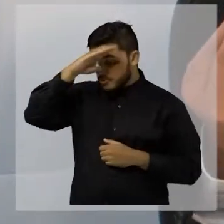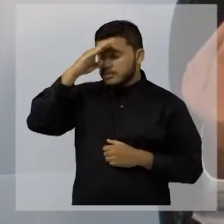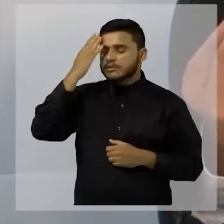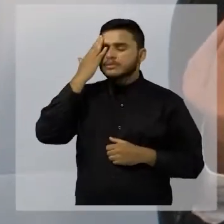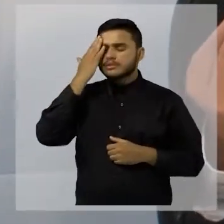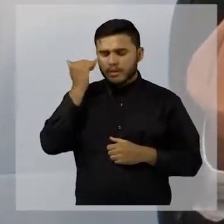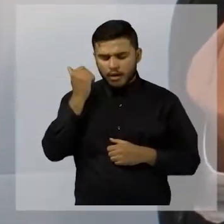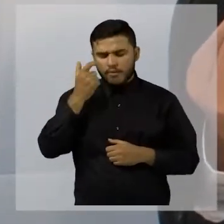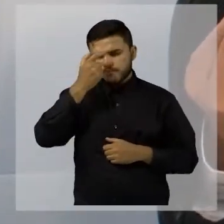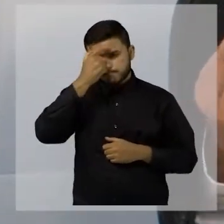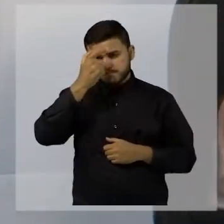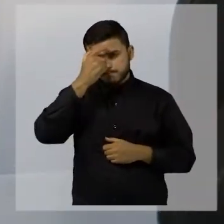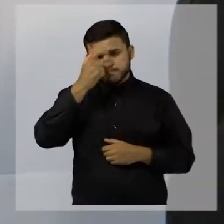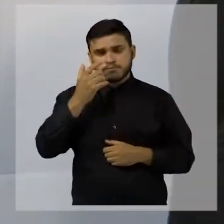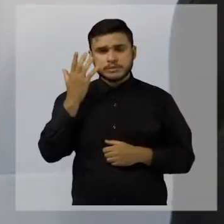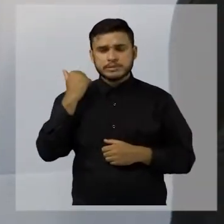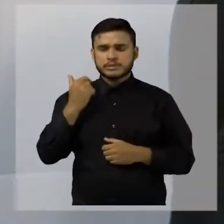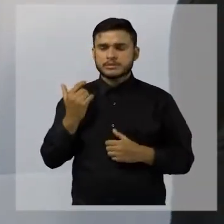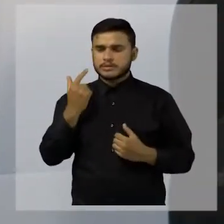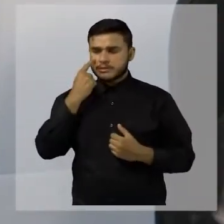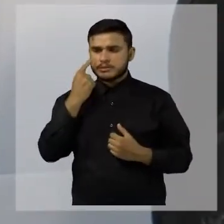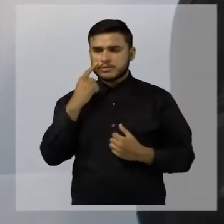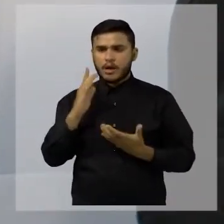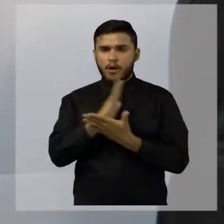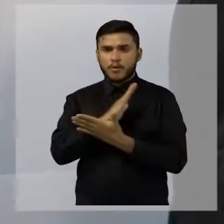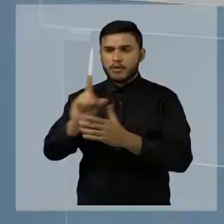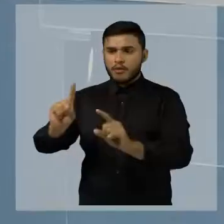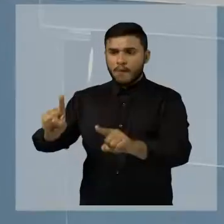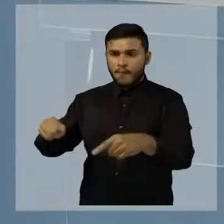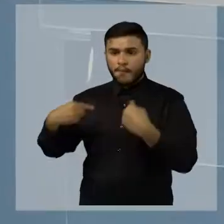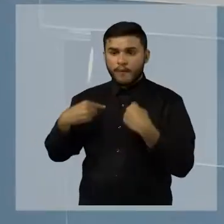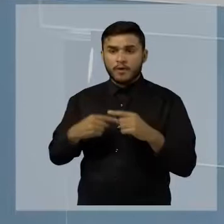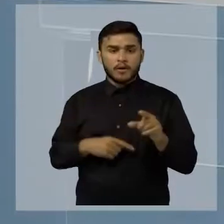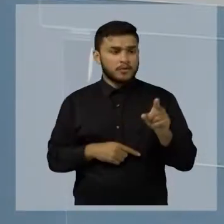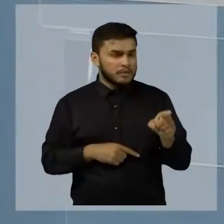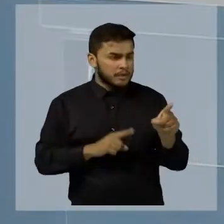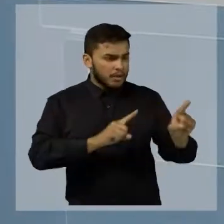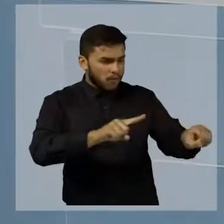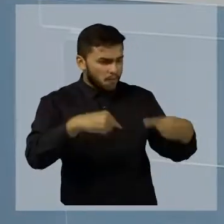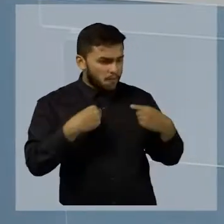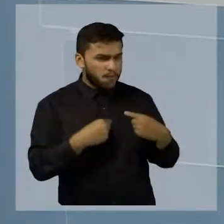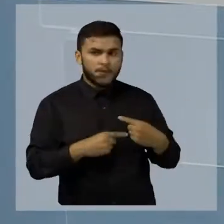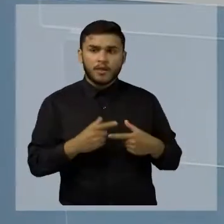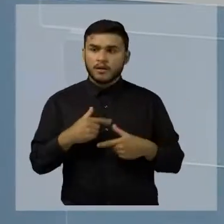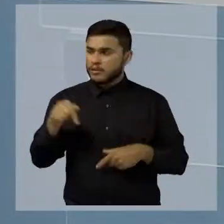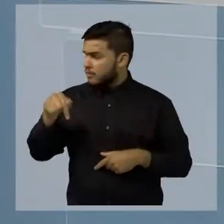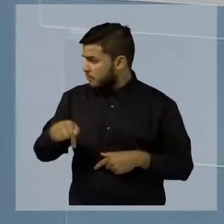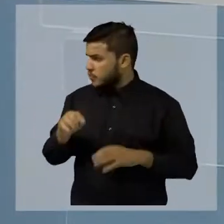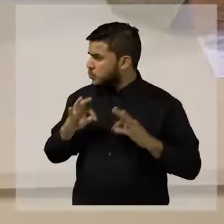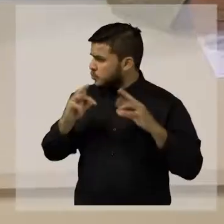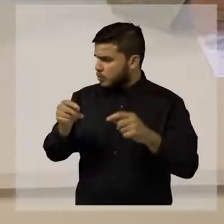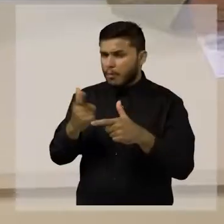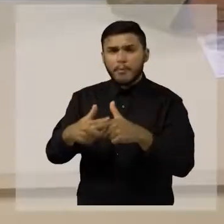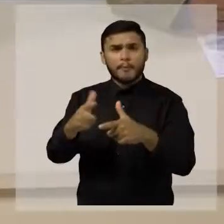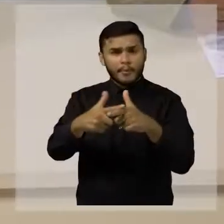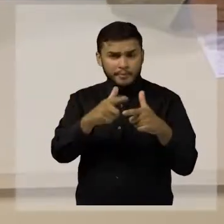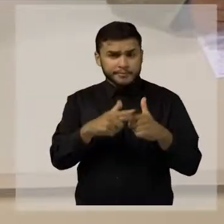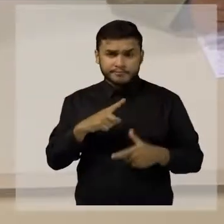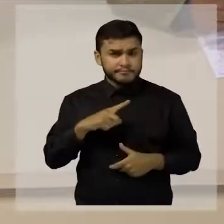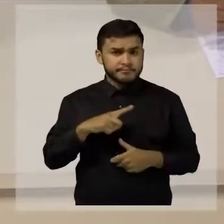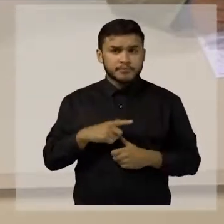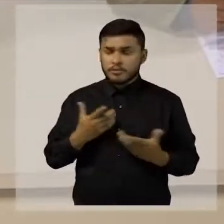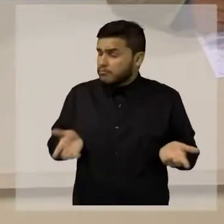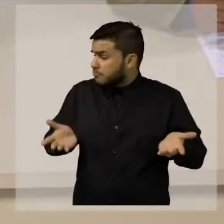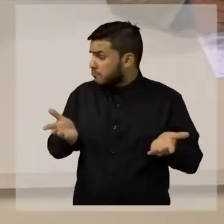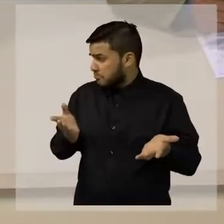Brasil não atrapalha ele, porque o Congresso tem os seus problemas, o Judiciário tem os seus problemas,